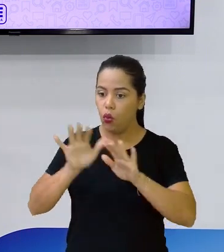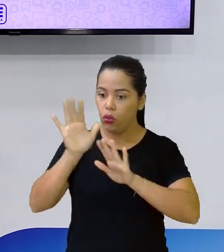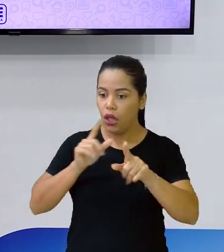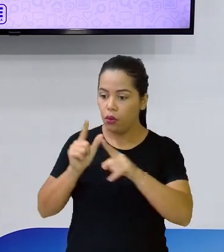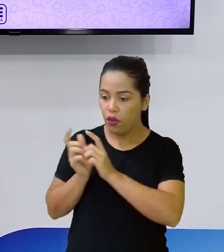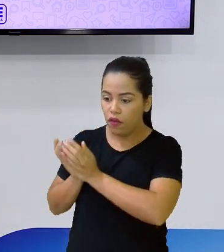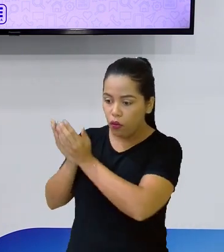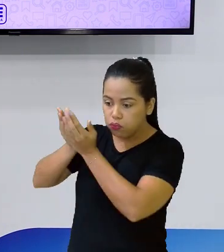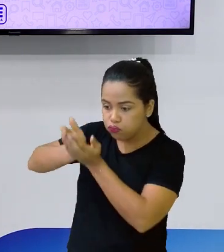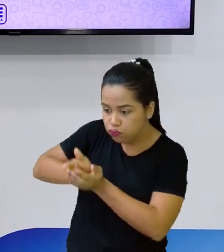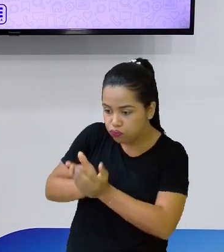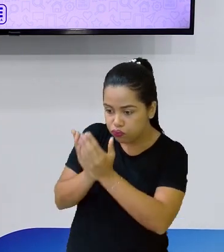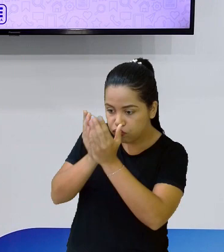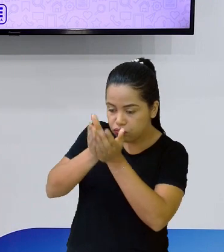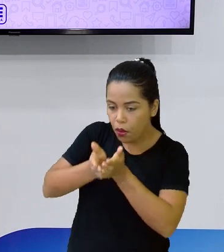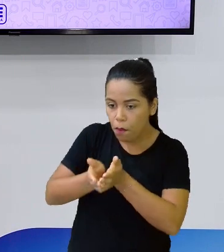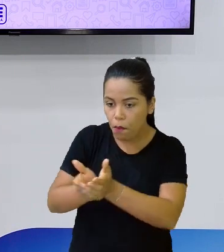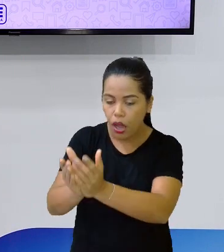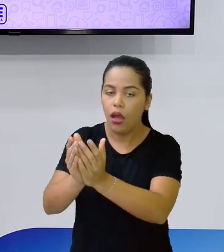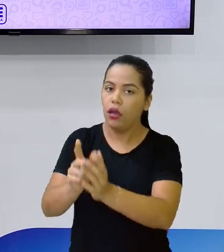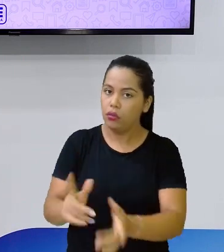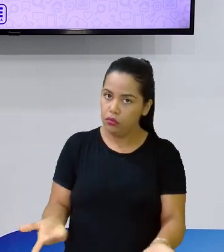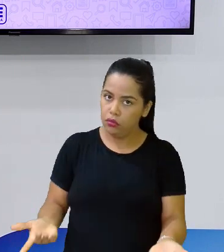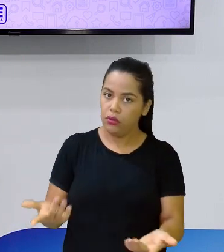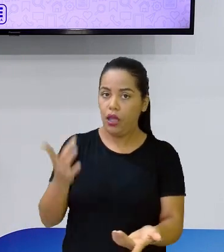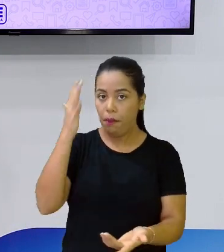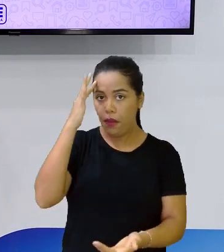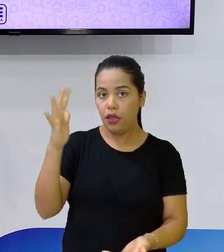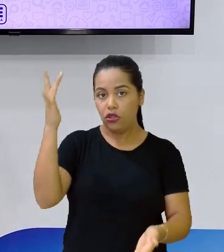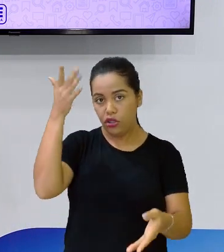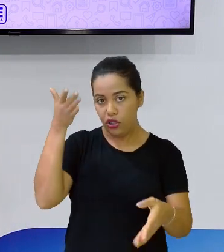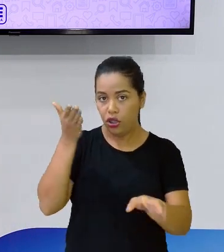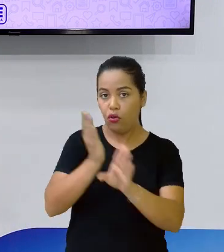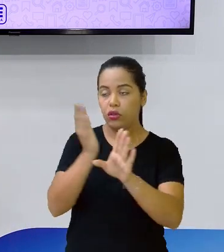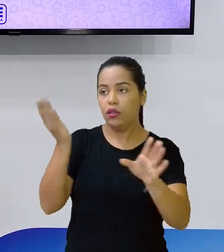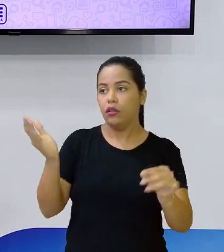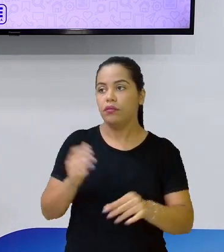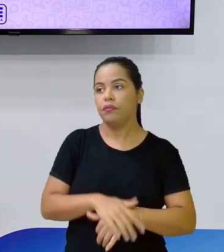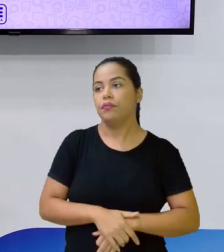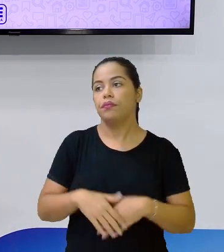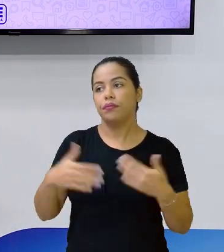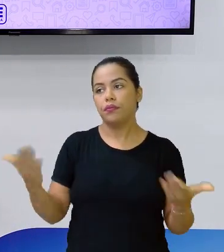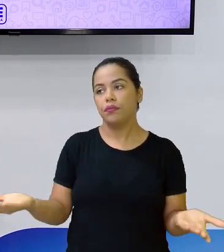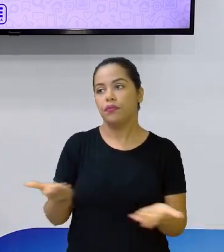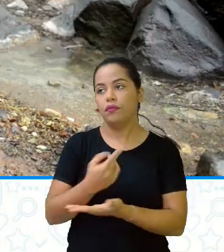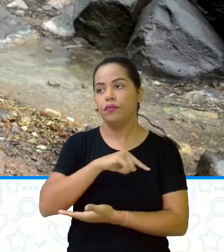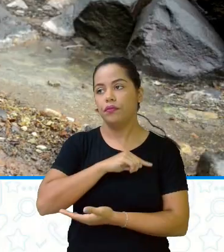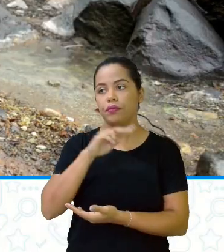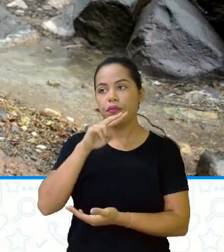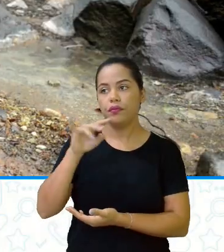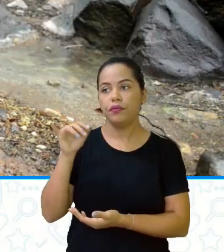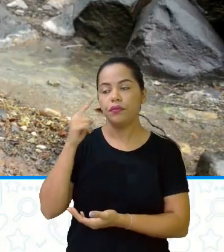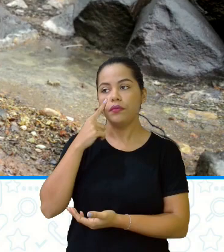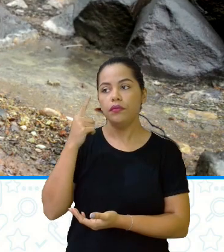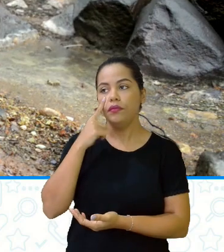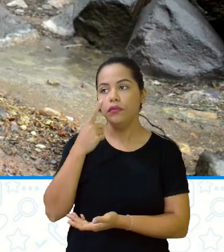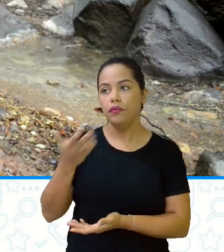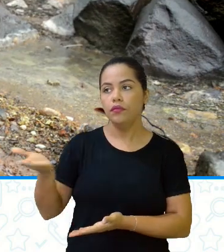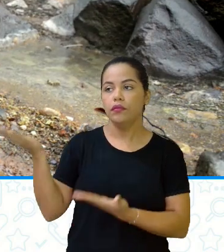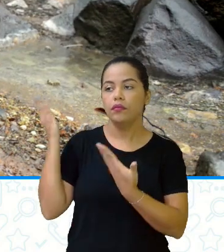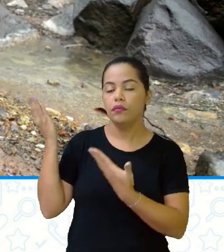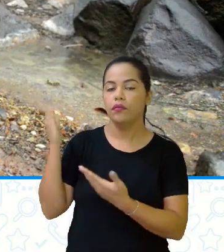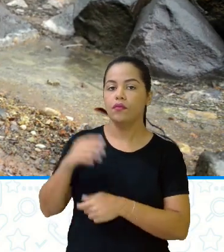aí, no meio do caminho. Imagina encontrar esse espaço. E agora a gente vai ver aqui o